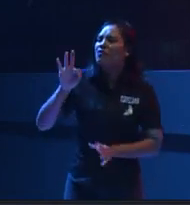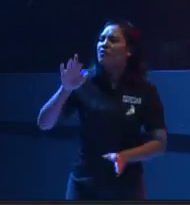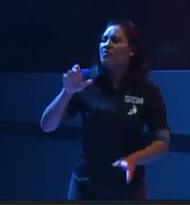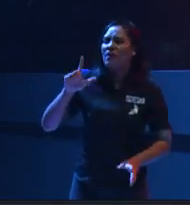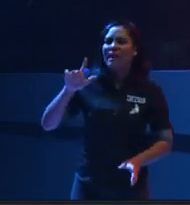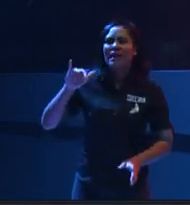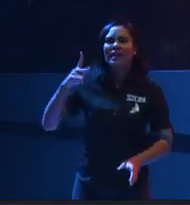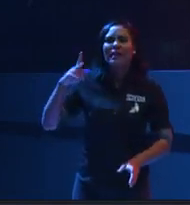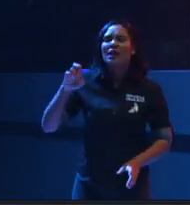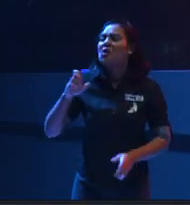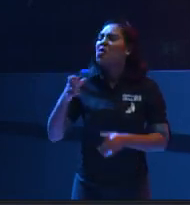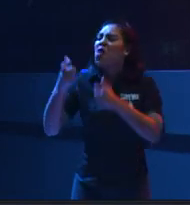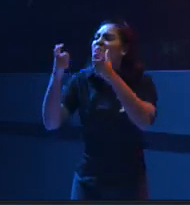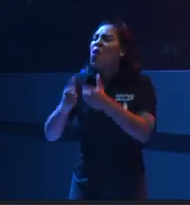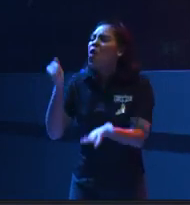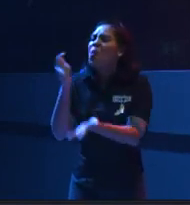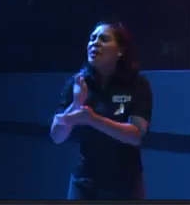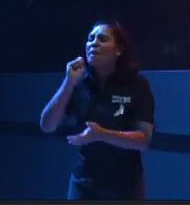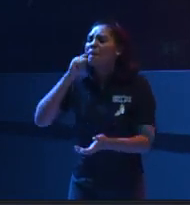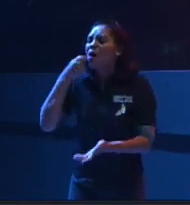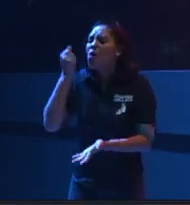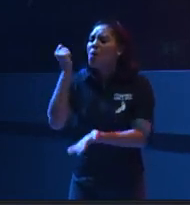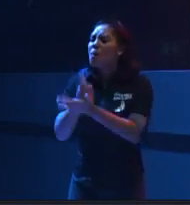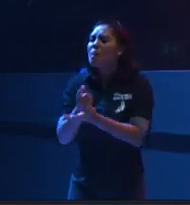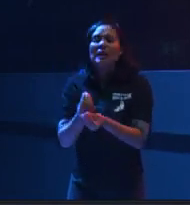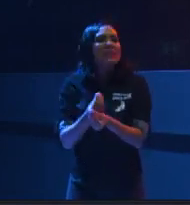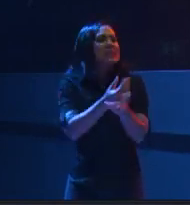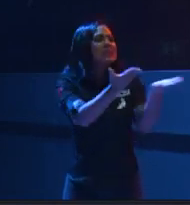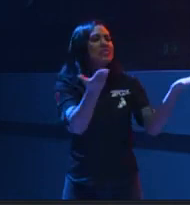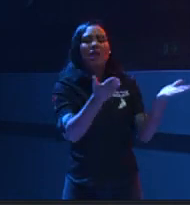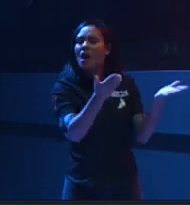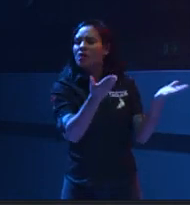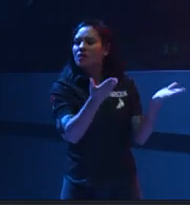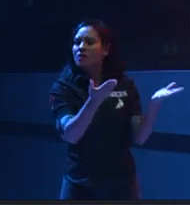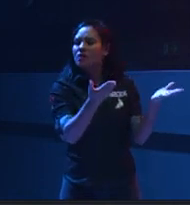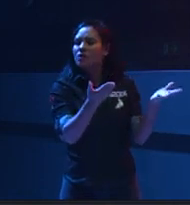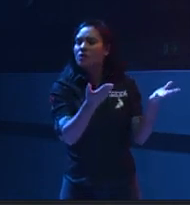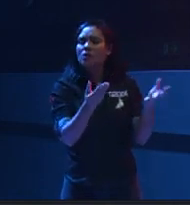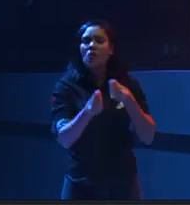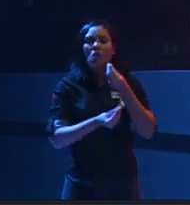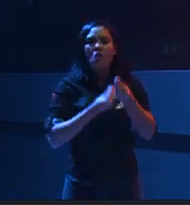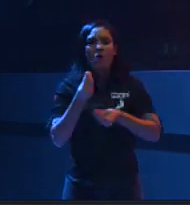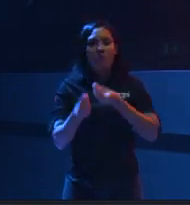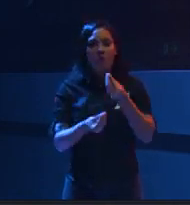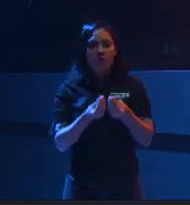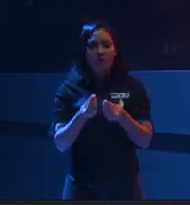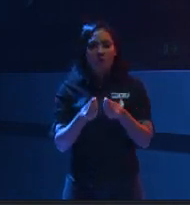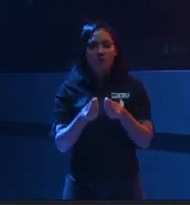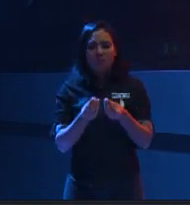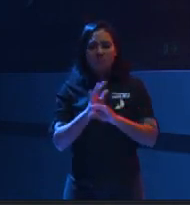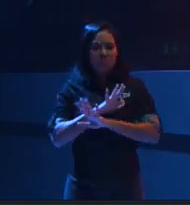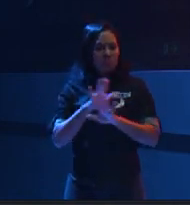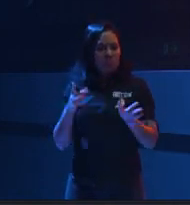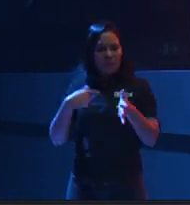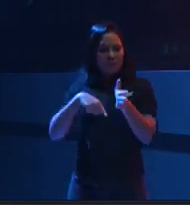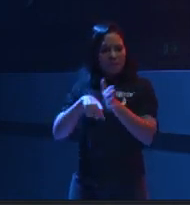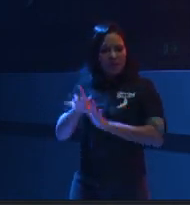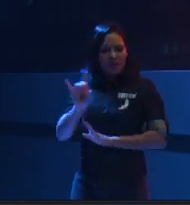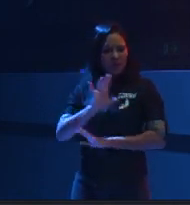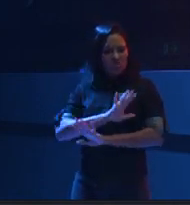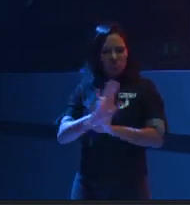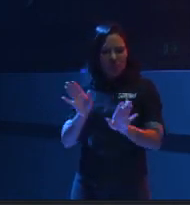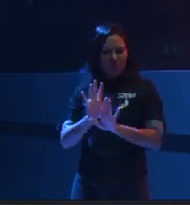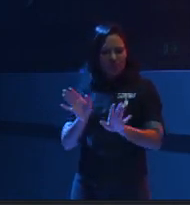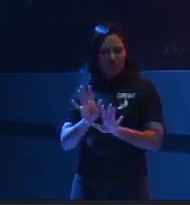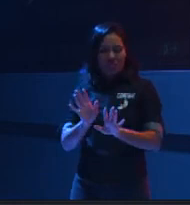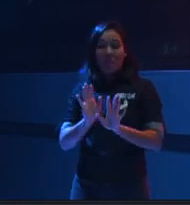povo comer quem fez essa pergunta apenas para Polo a prova pois já